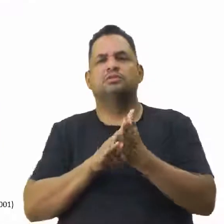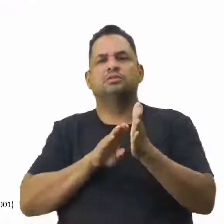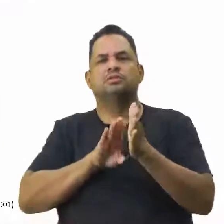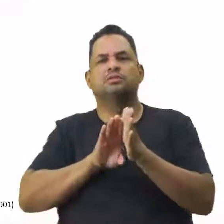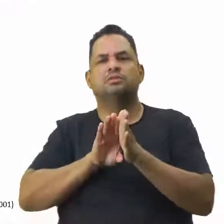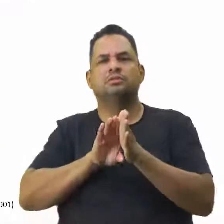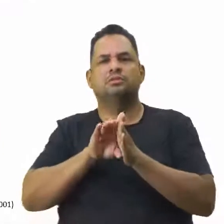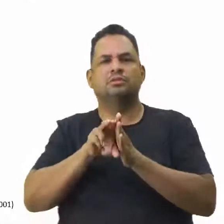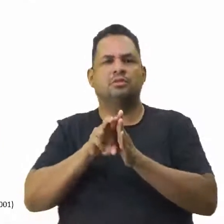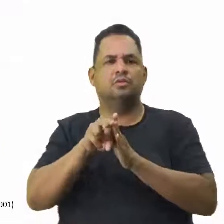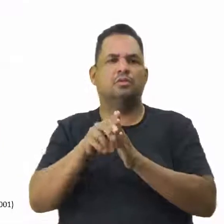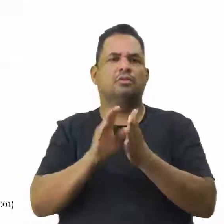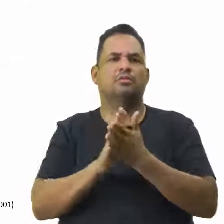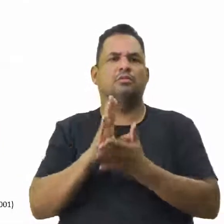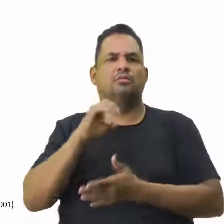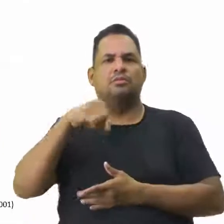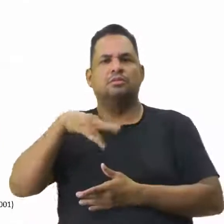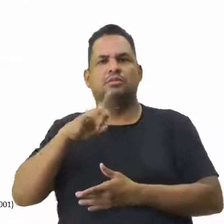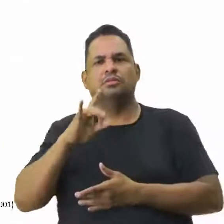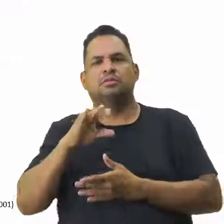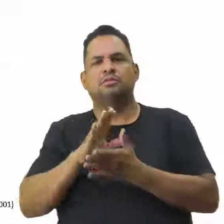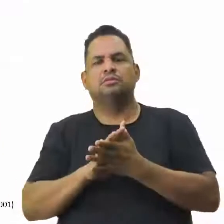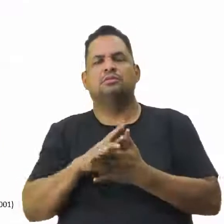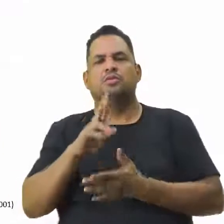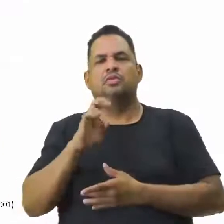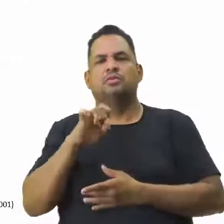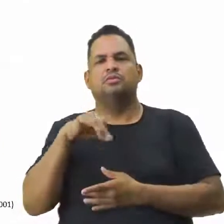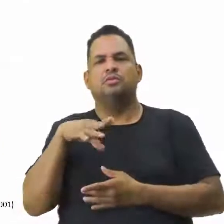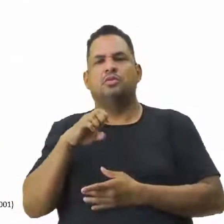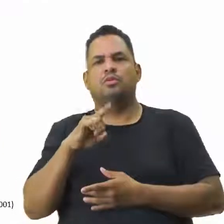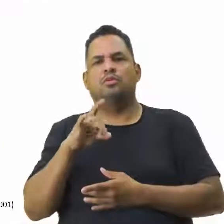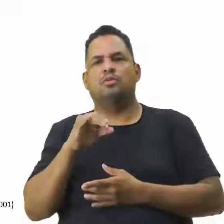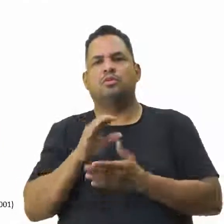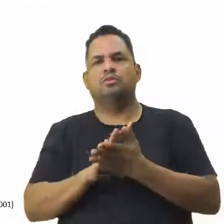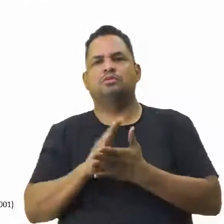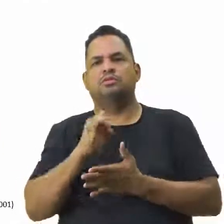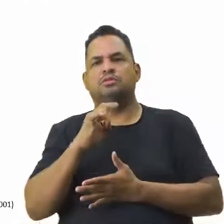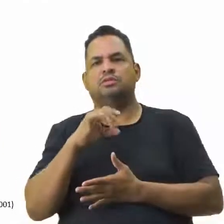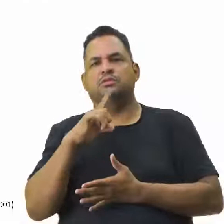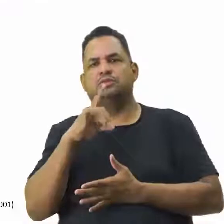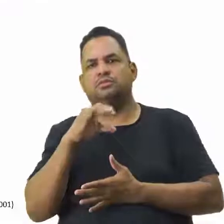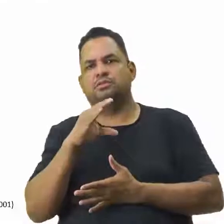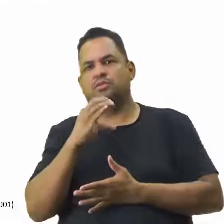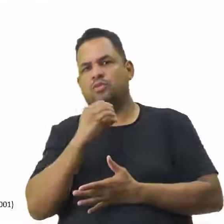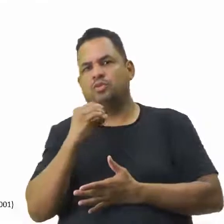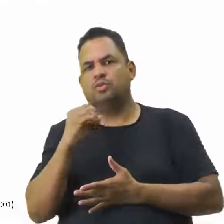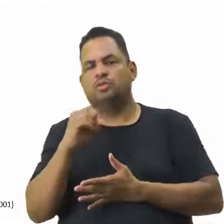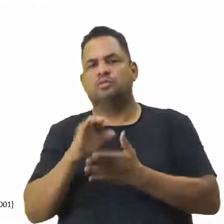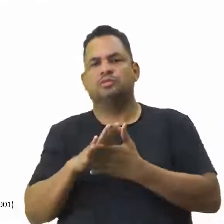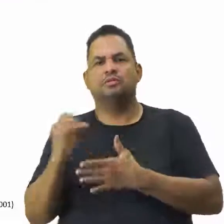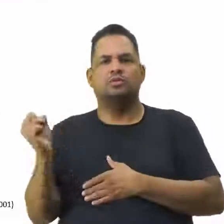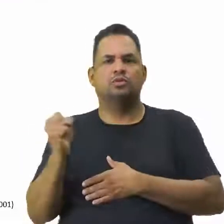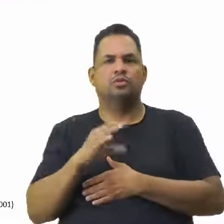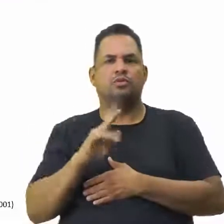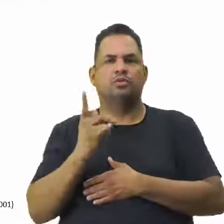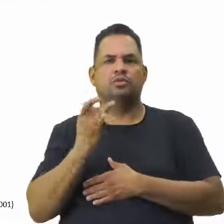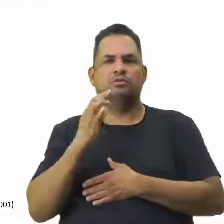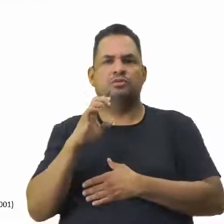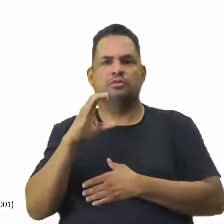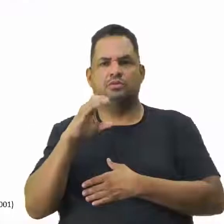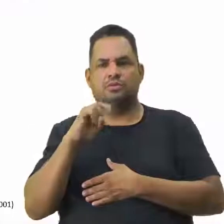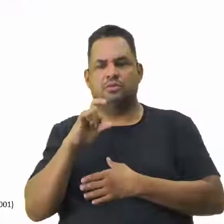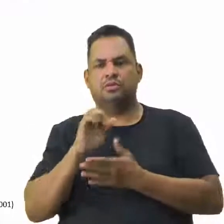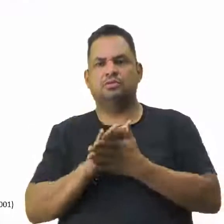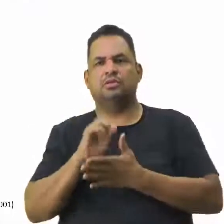Ministro Andeasa, Rolim de Moura, Santa Luzia do Oeste, Novo Horizonte do Oeste, Alta Floresta